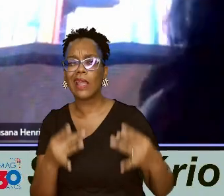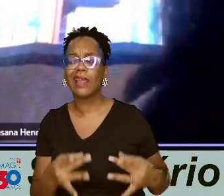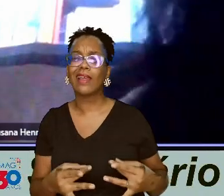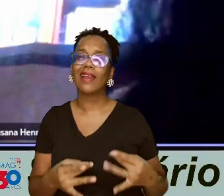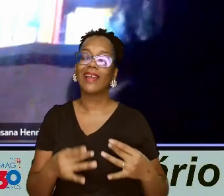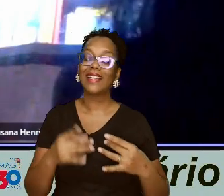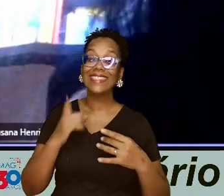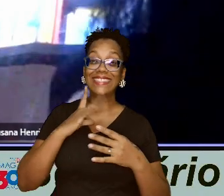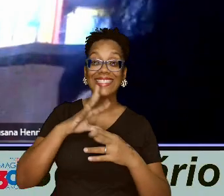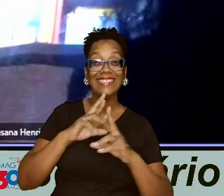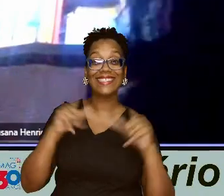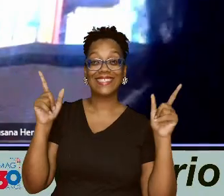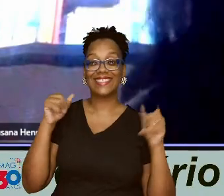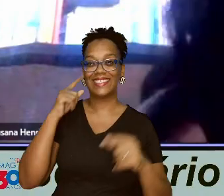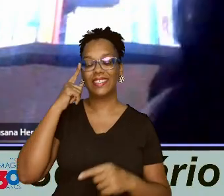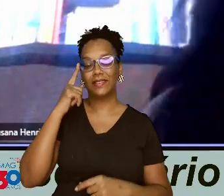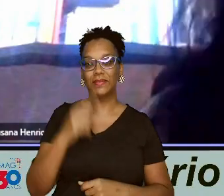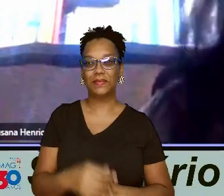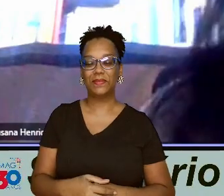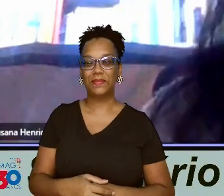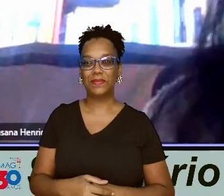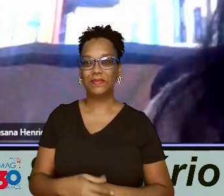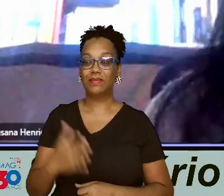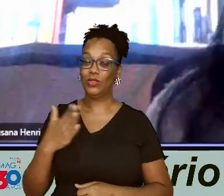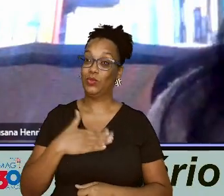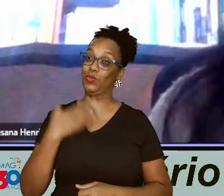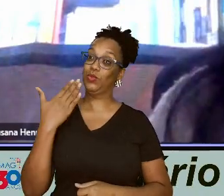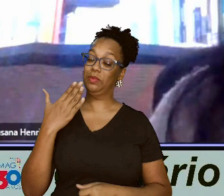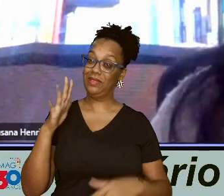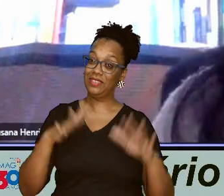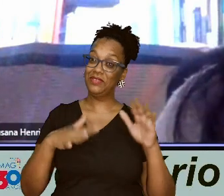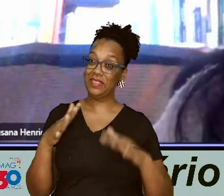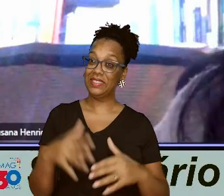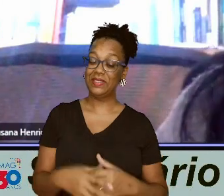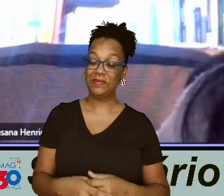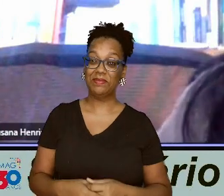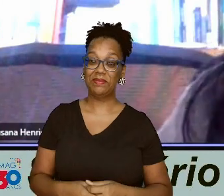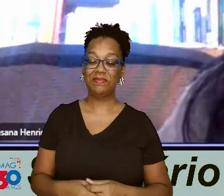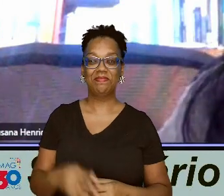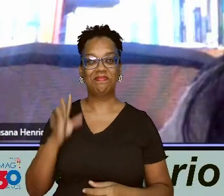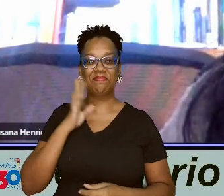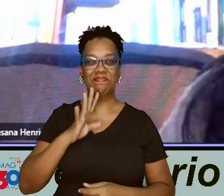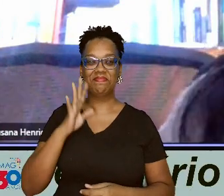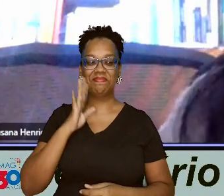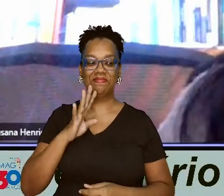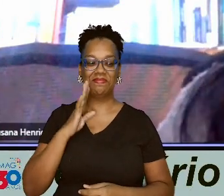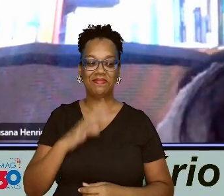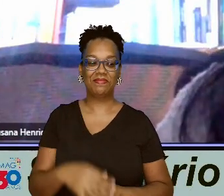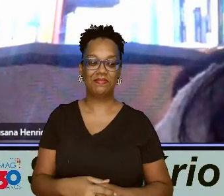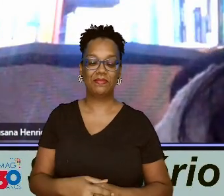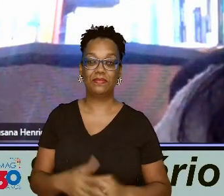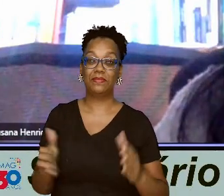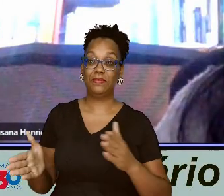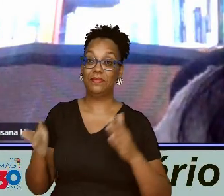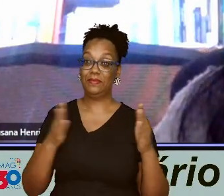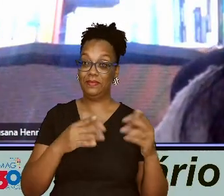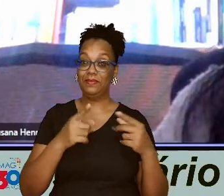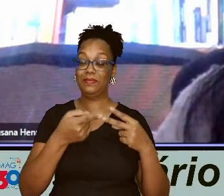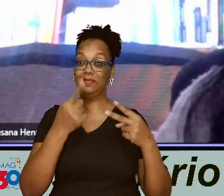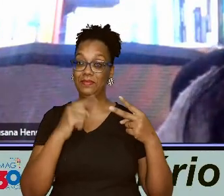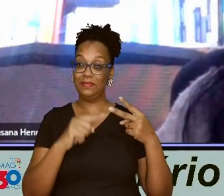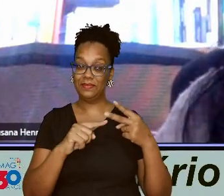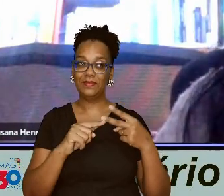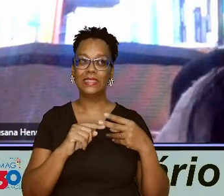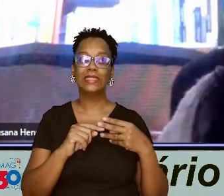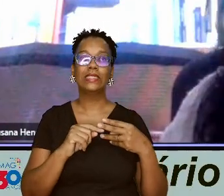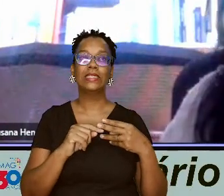toda a diferença, né? E que nos surpreendem muitas vezes. Então, eu acho muito bacana. Outro ponto, né? Me chamou muita